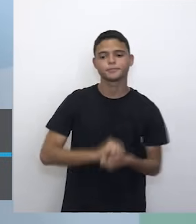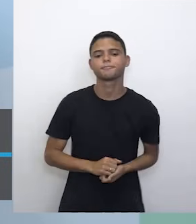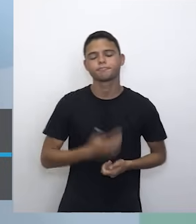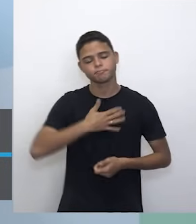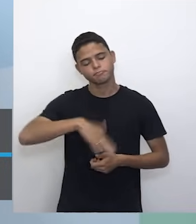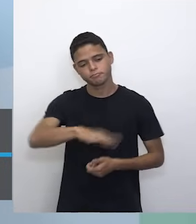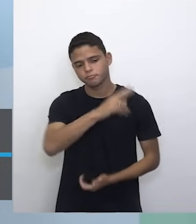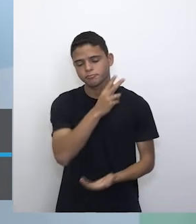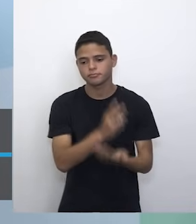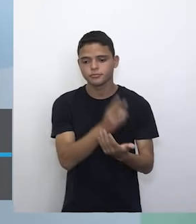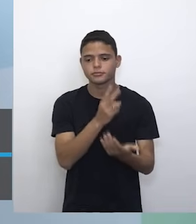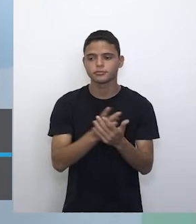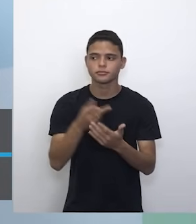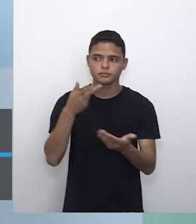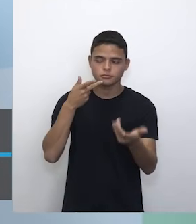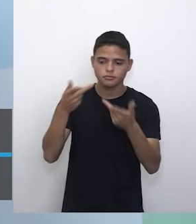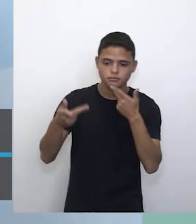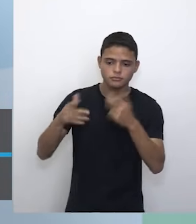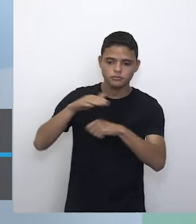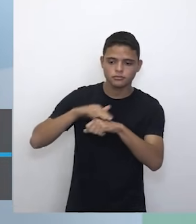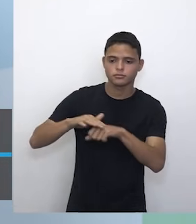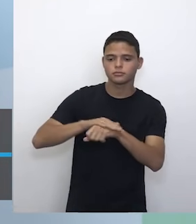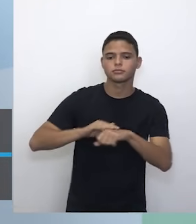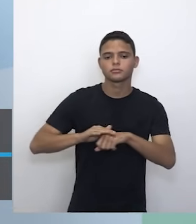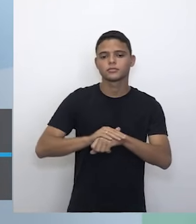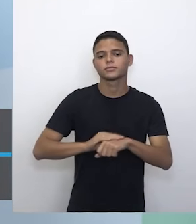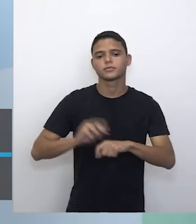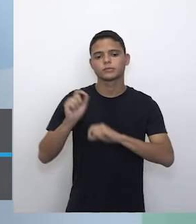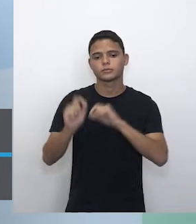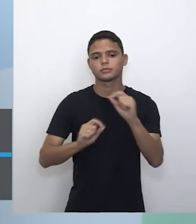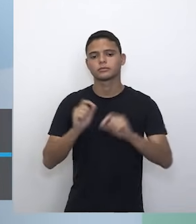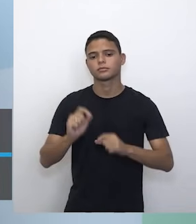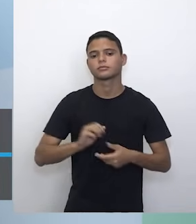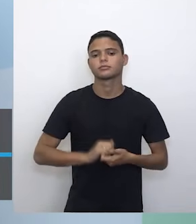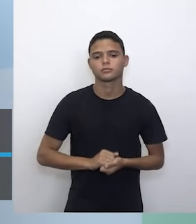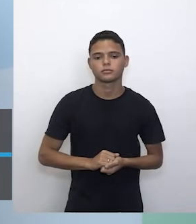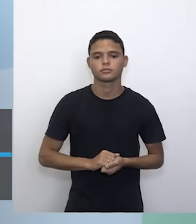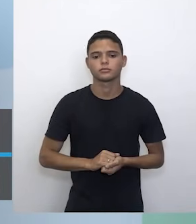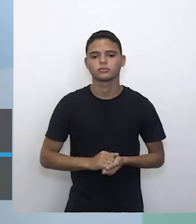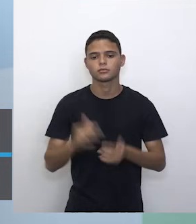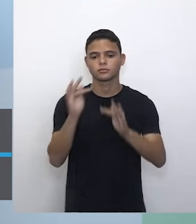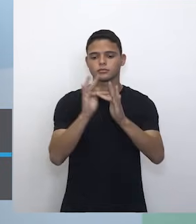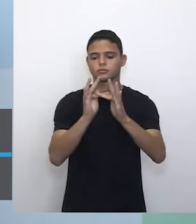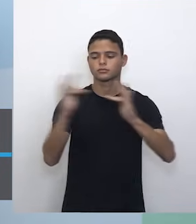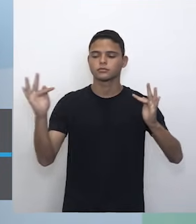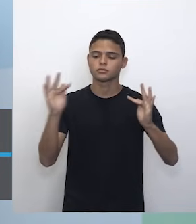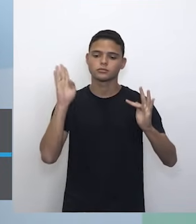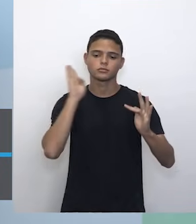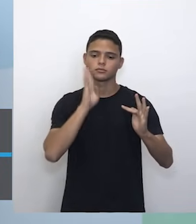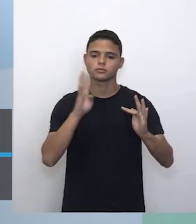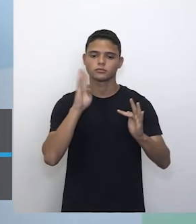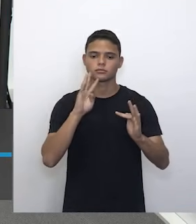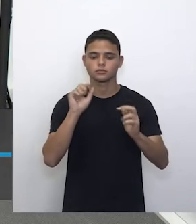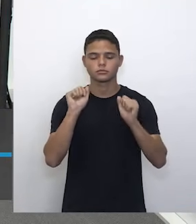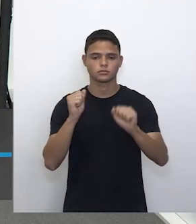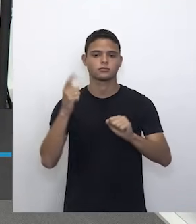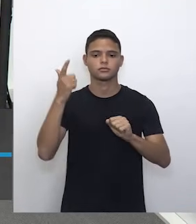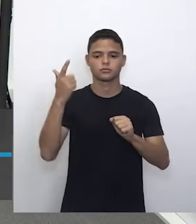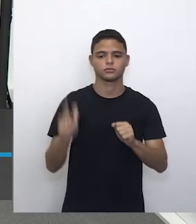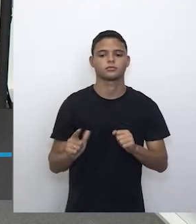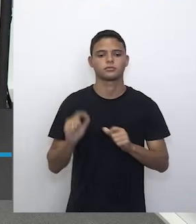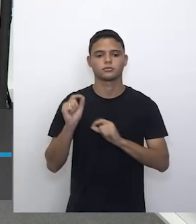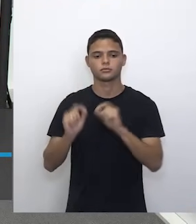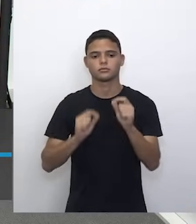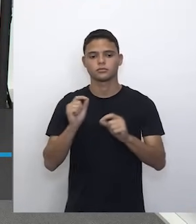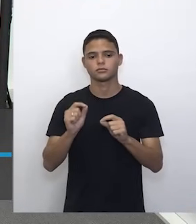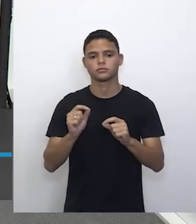sempre comenta aqui, né, Joel? Sim. A gente dá aula aqui que tem uma frase muito legal que eu acho que você podia repetir, né? Que esse